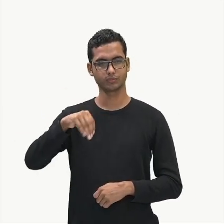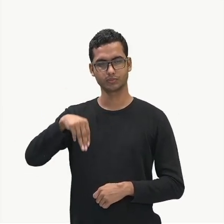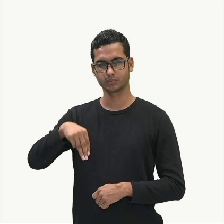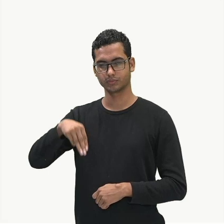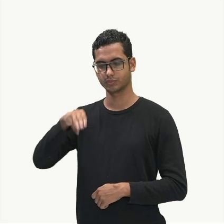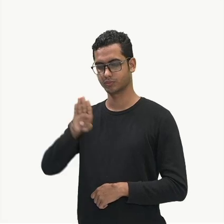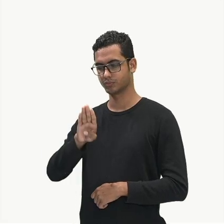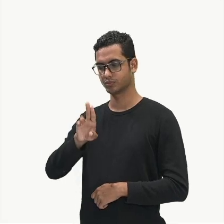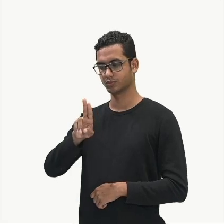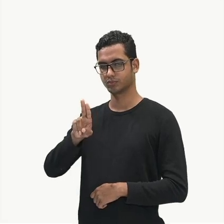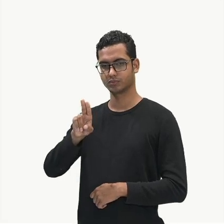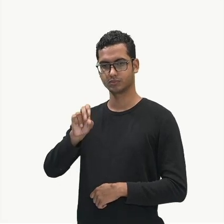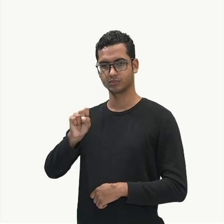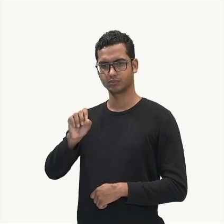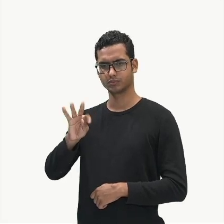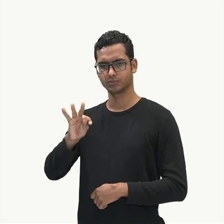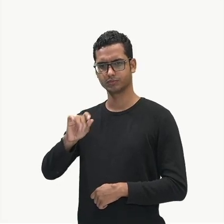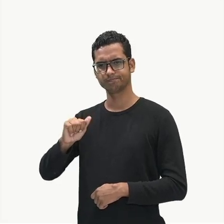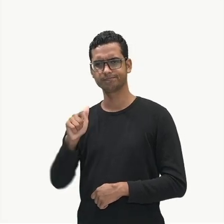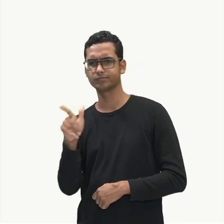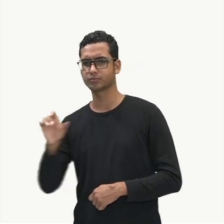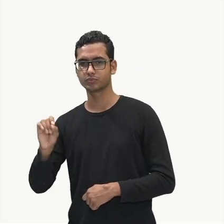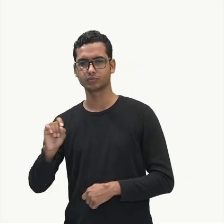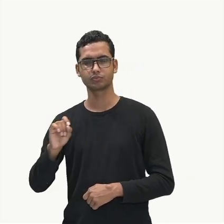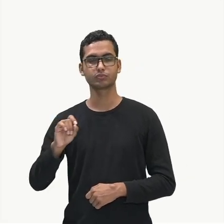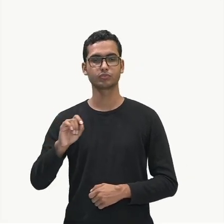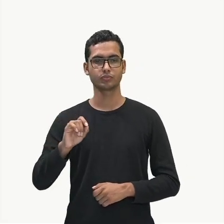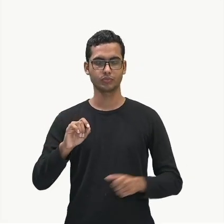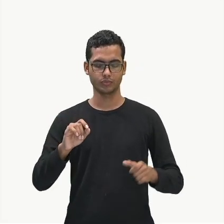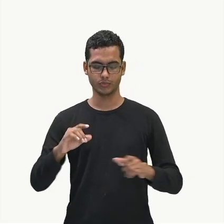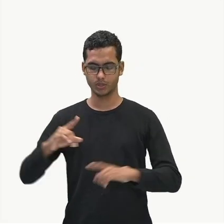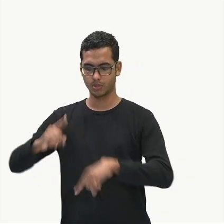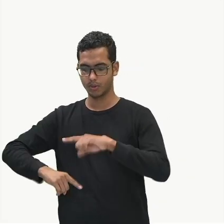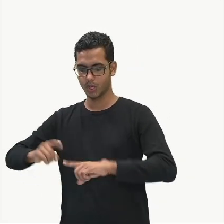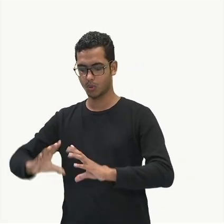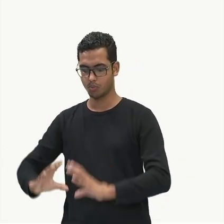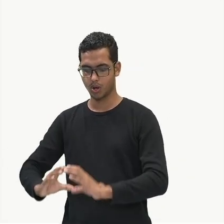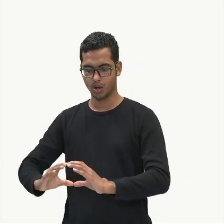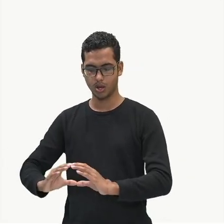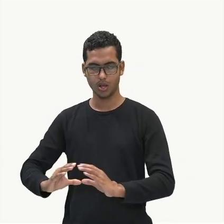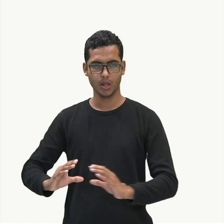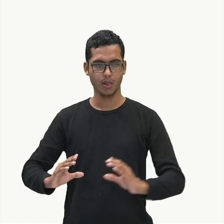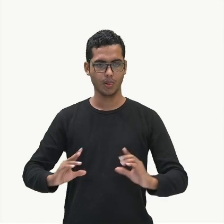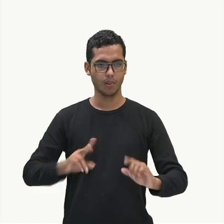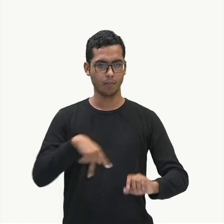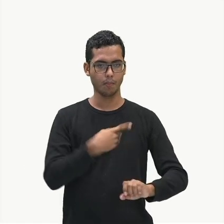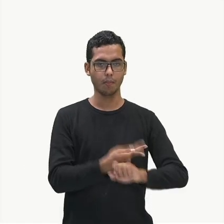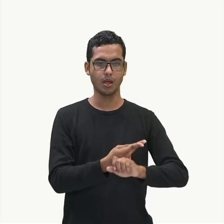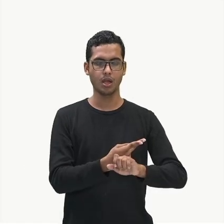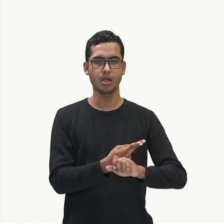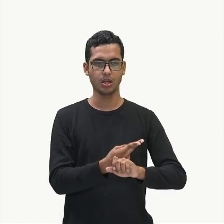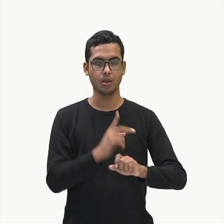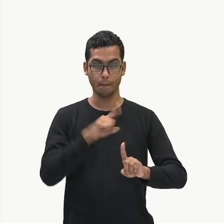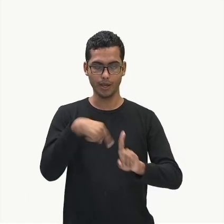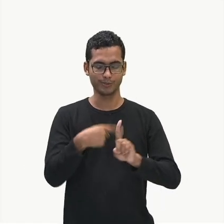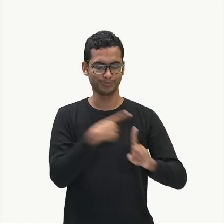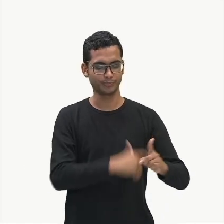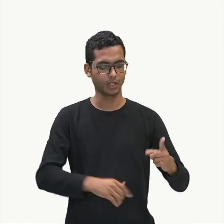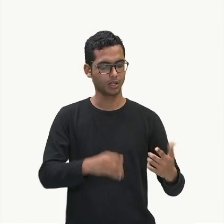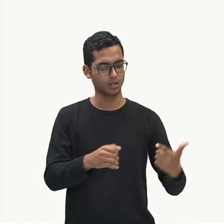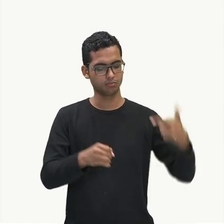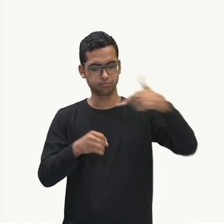Essa reação aqui, ela tem uma alta taxa de velocidade. Então,